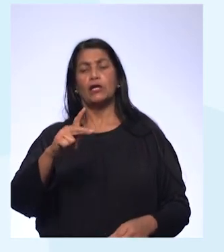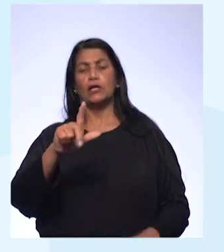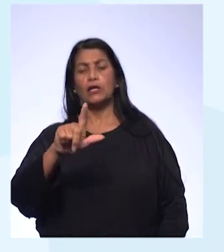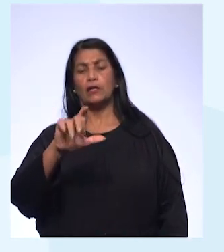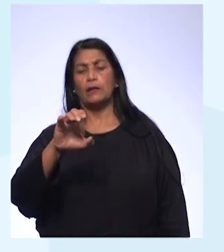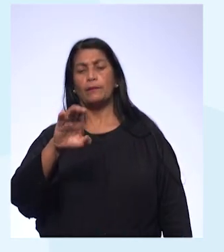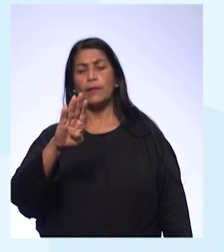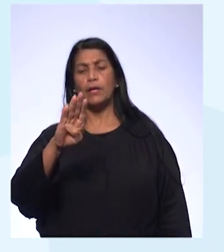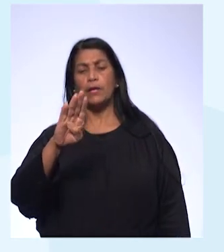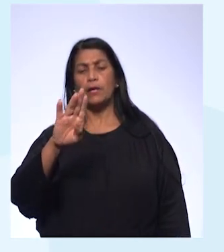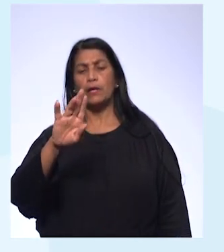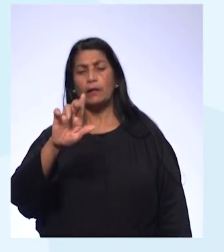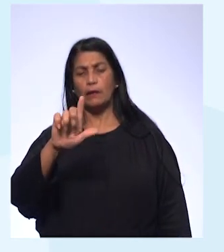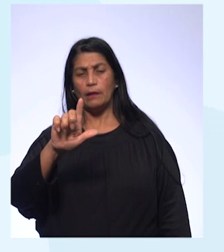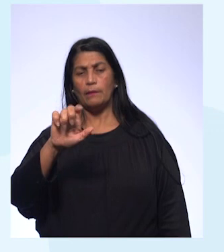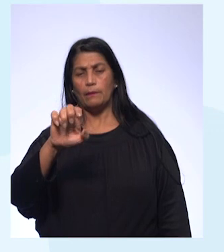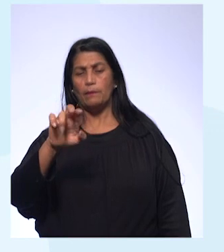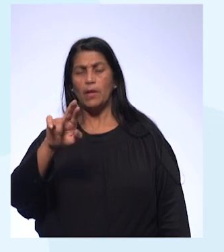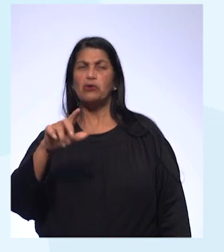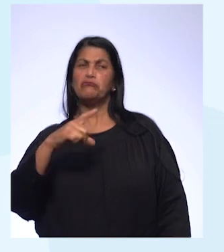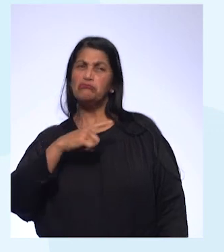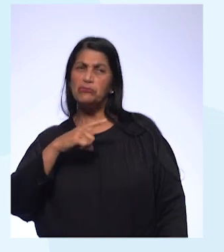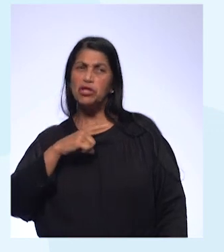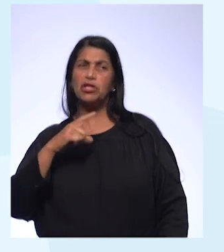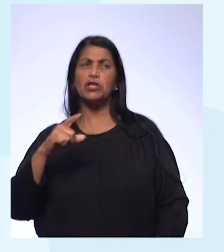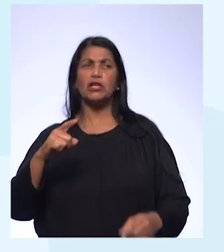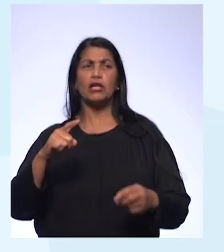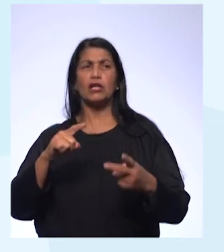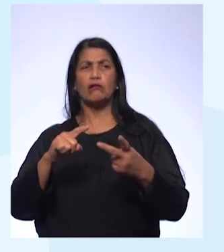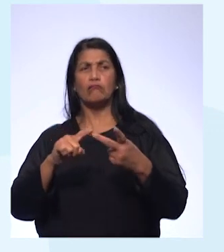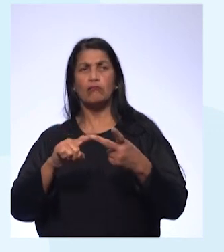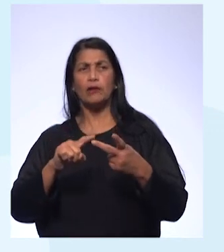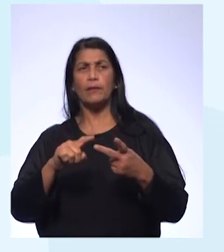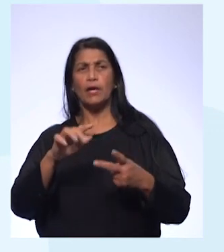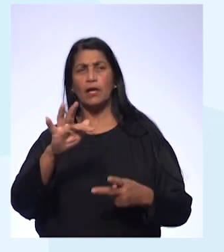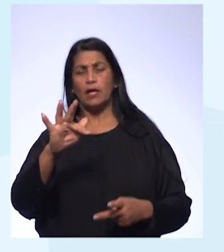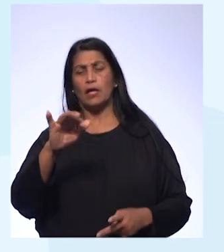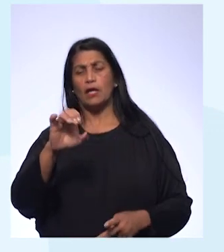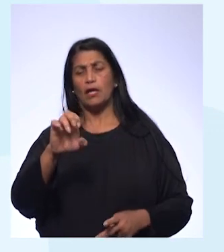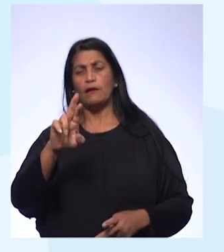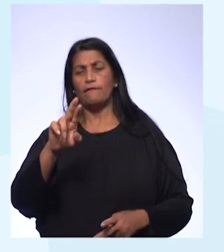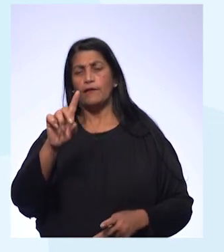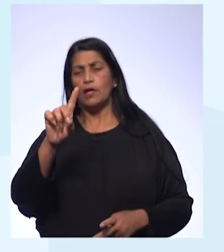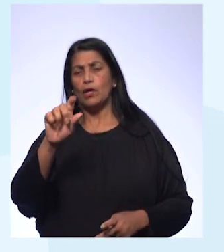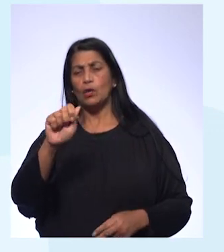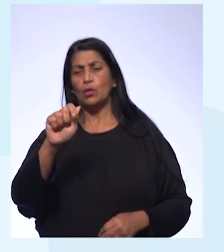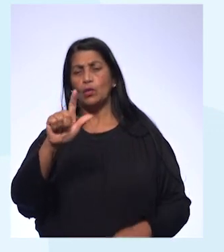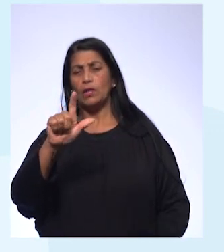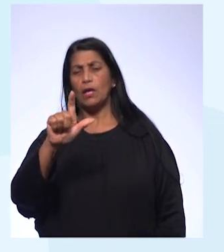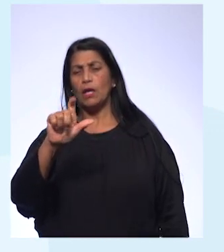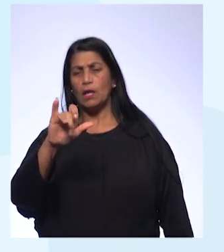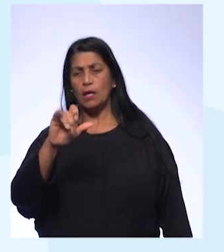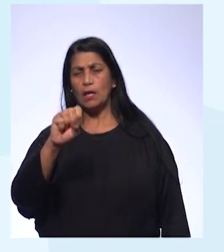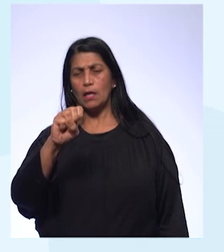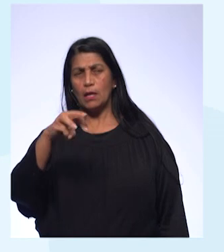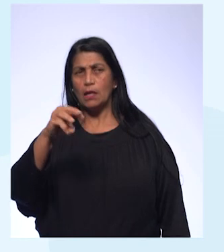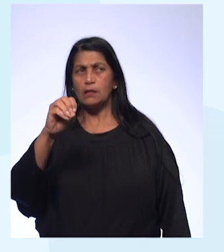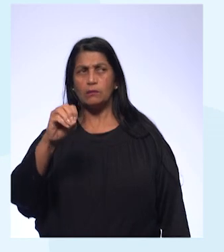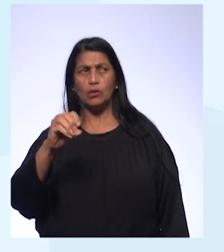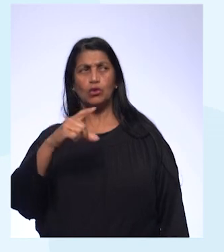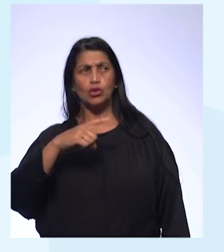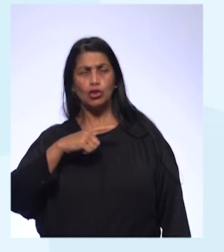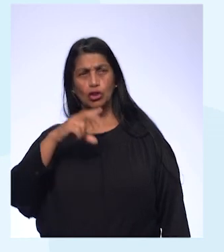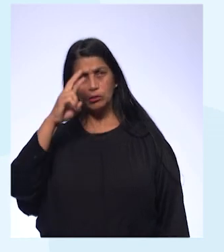O feudalismo também, que é o período posterior, o senhor feudal e os servos, como o senhor feudal era dono da propriedade privada,